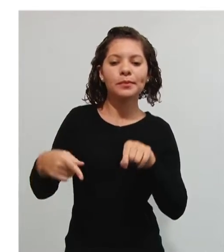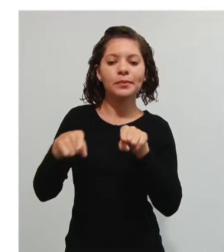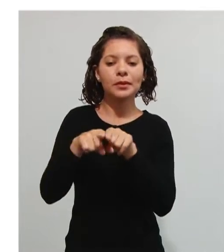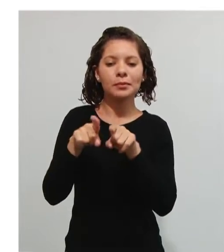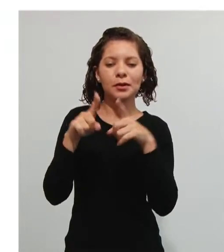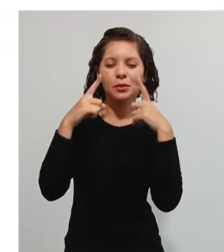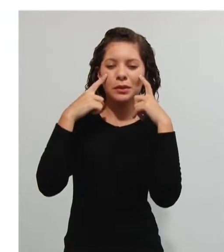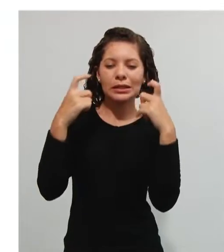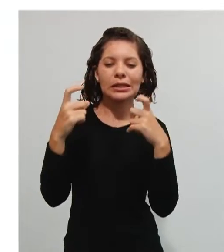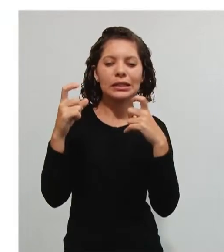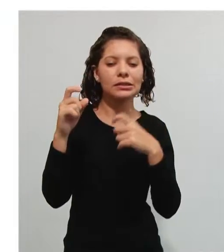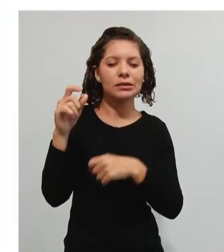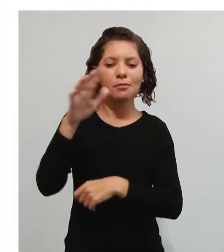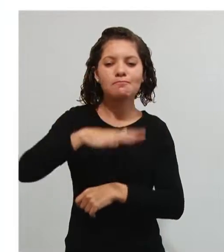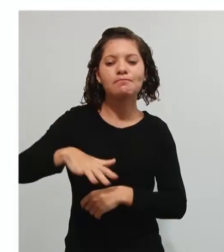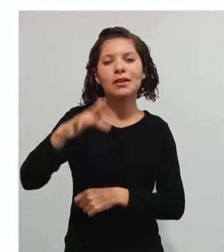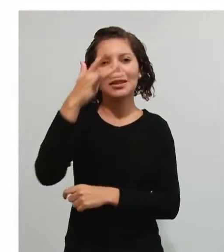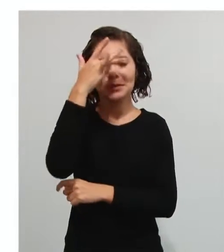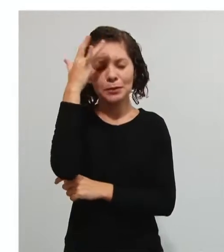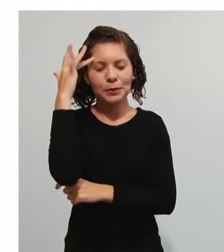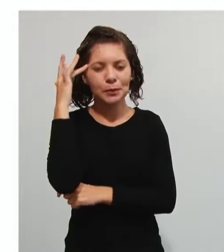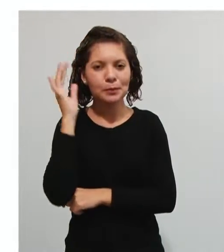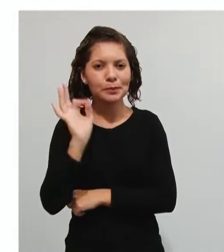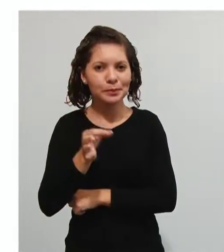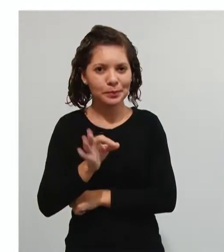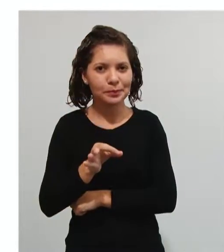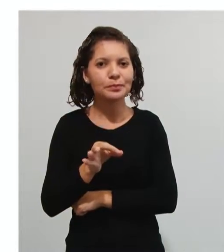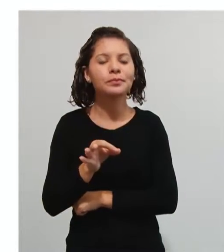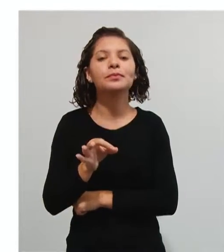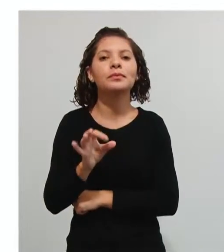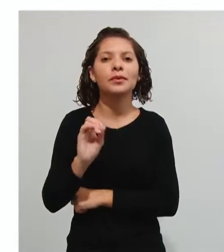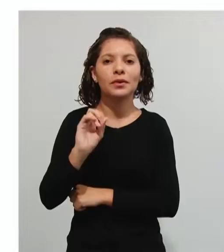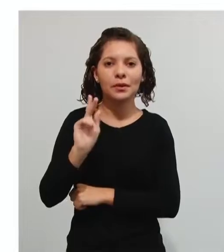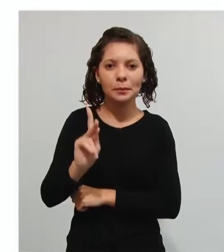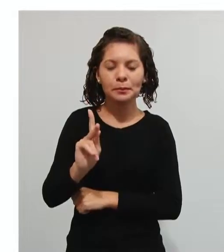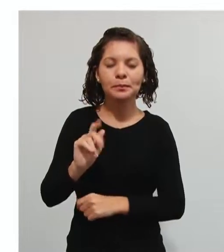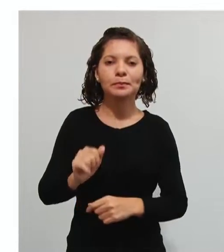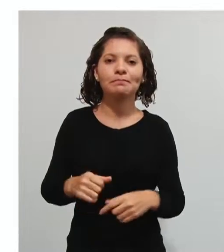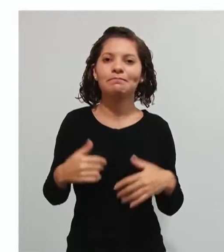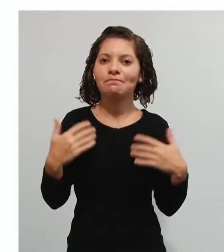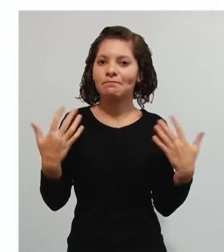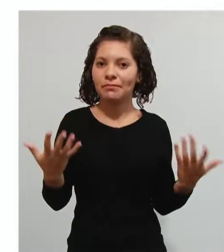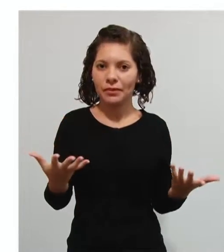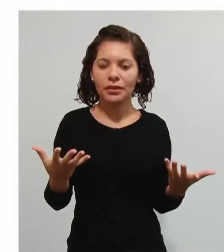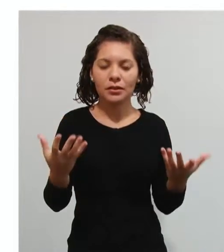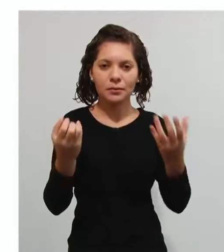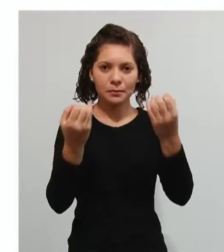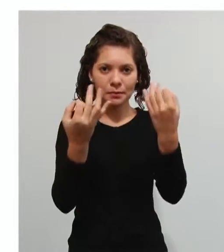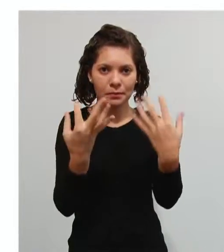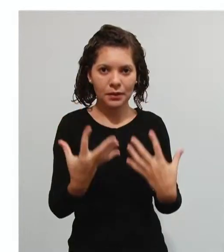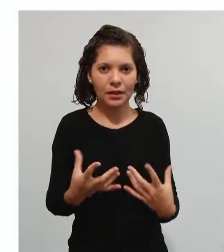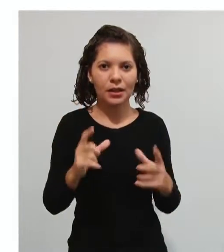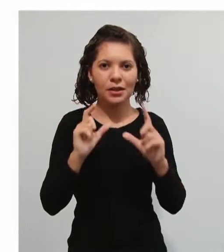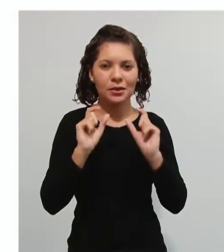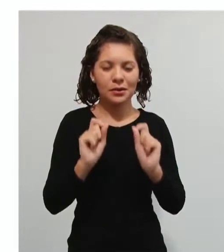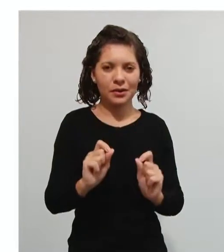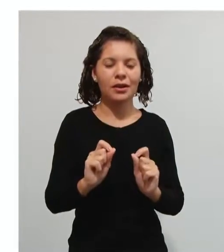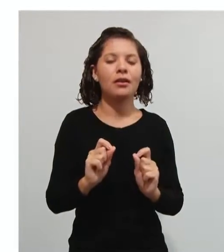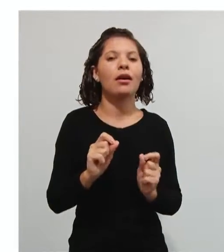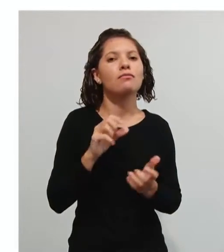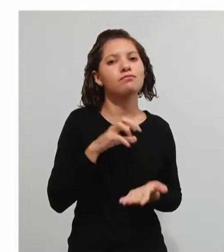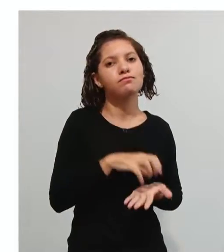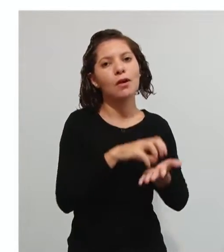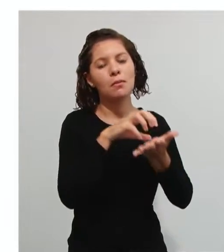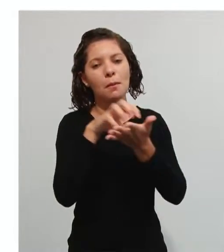da coletividade. Certo, senhores? Então, essas são as nossas organizações que têm